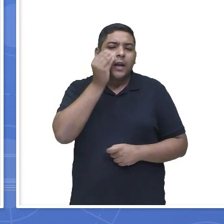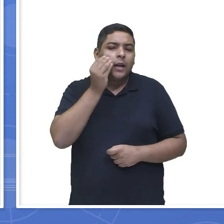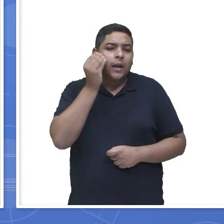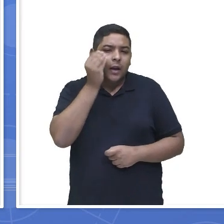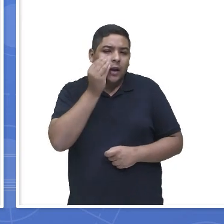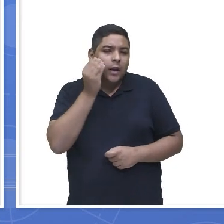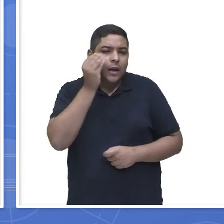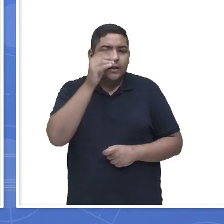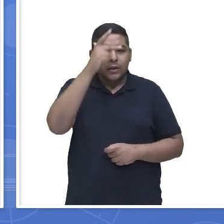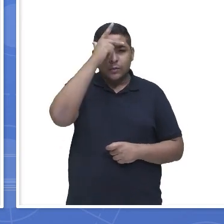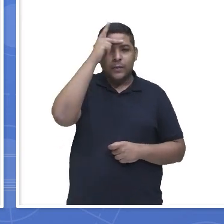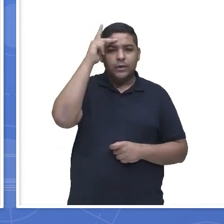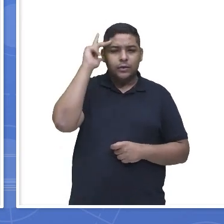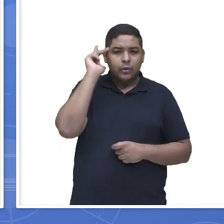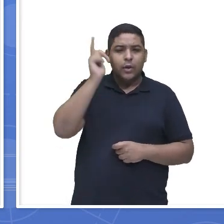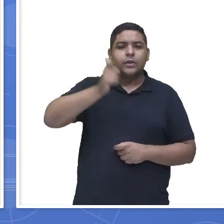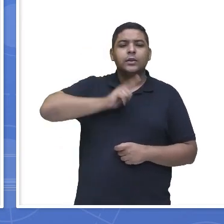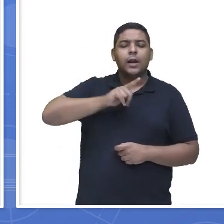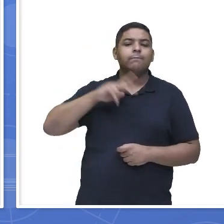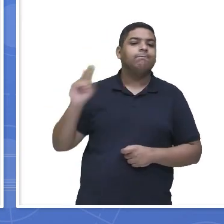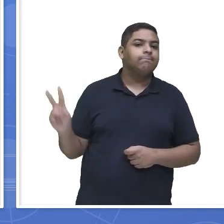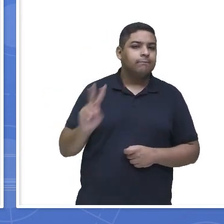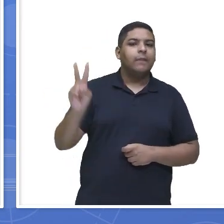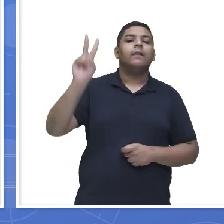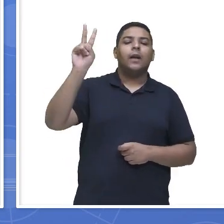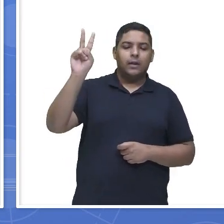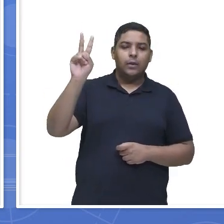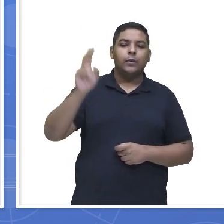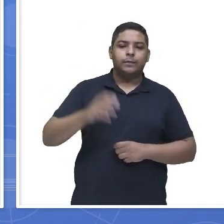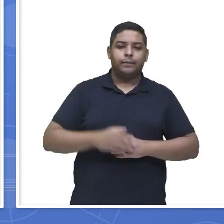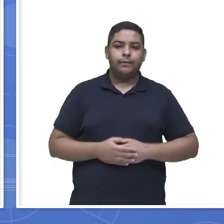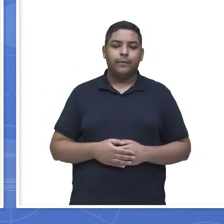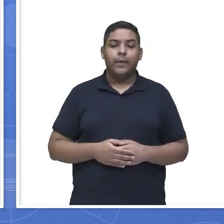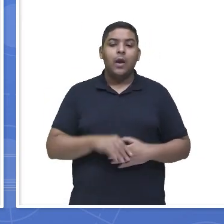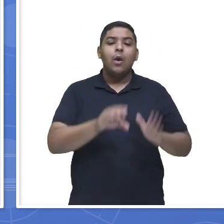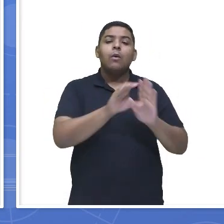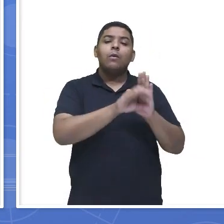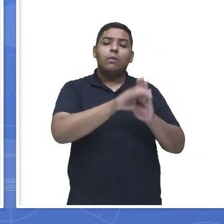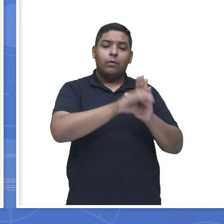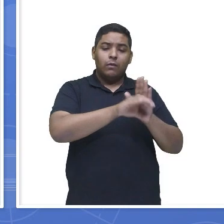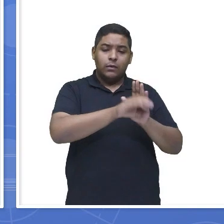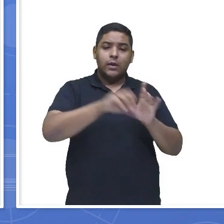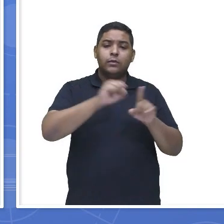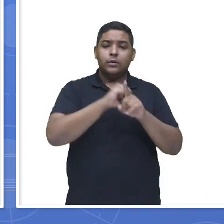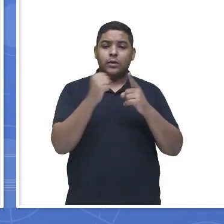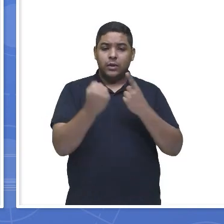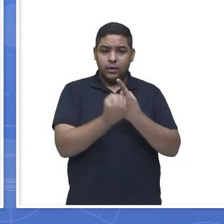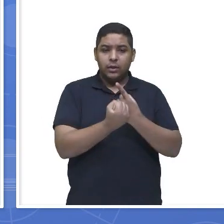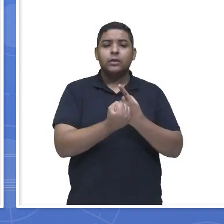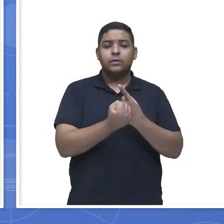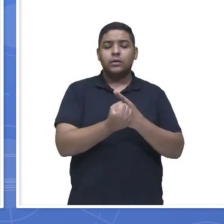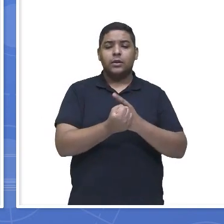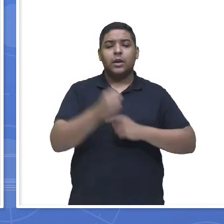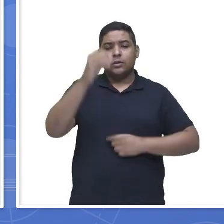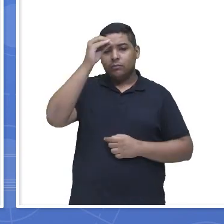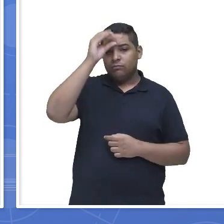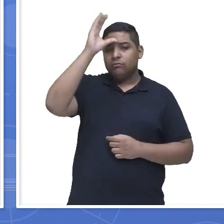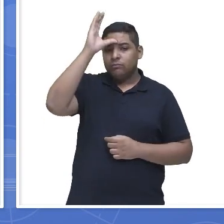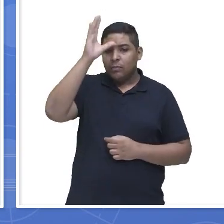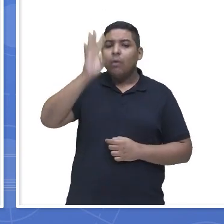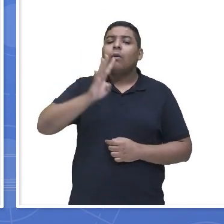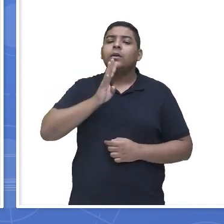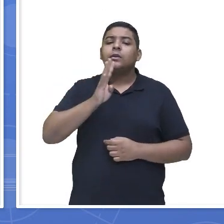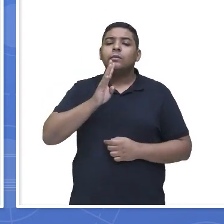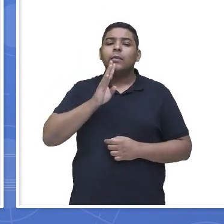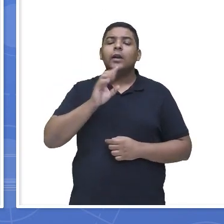onde o conhecimento e as experiências das pessoas têm muito mais valor, né? O conceito de sociedade